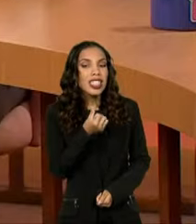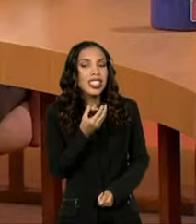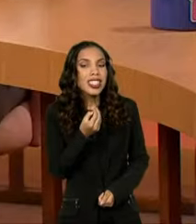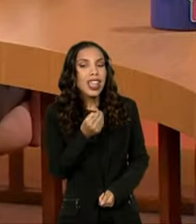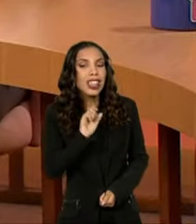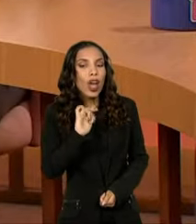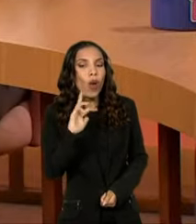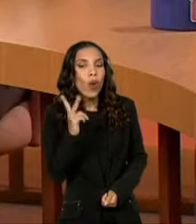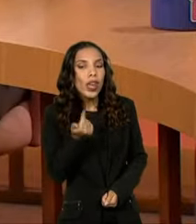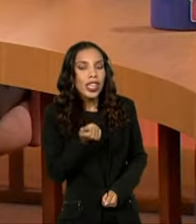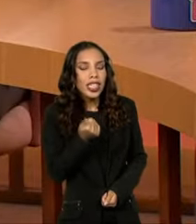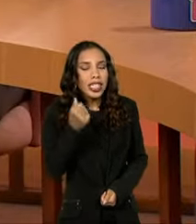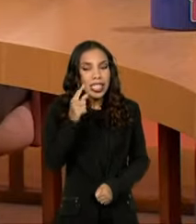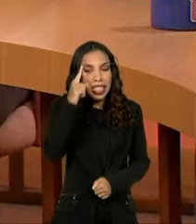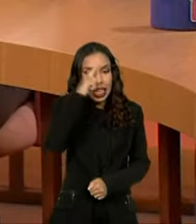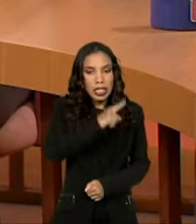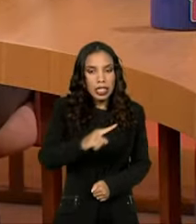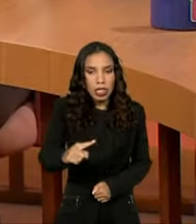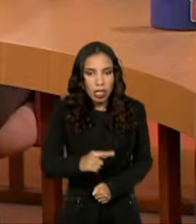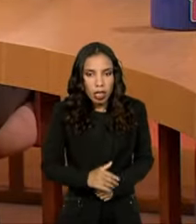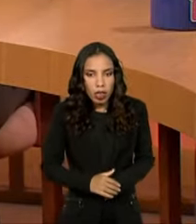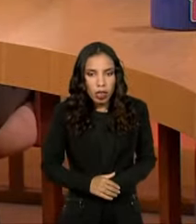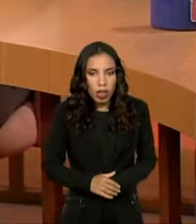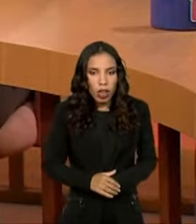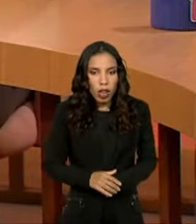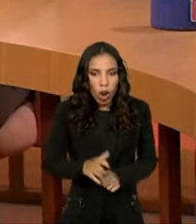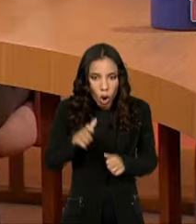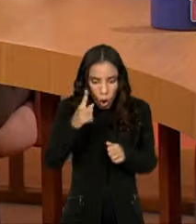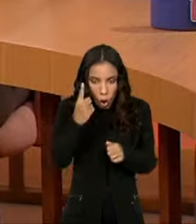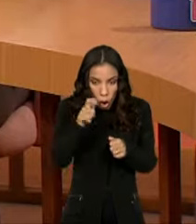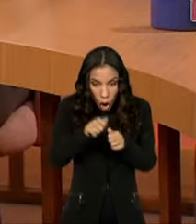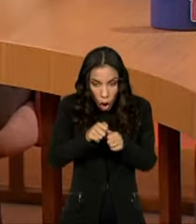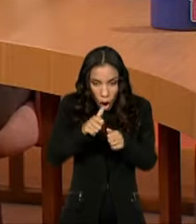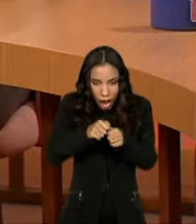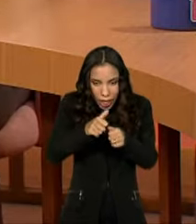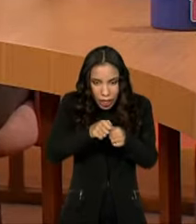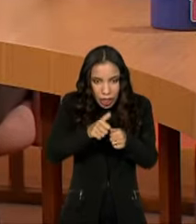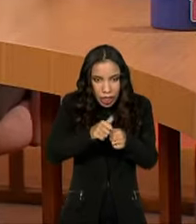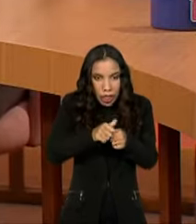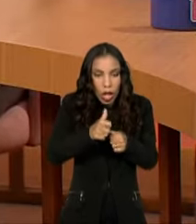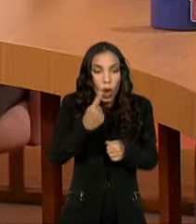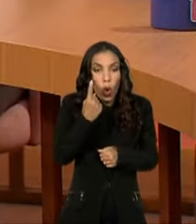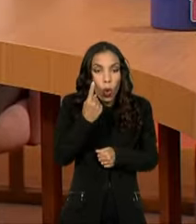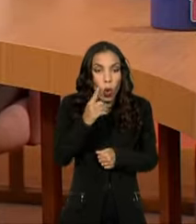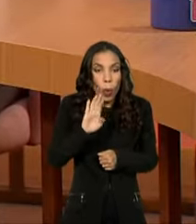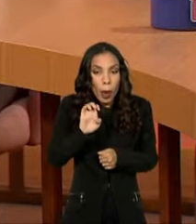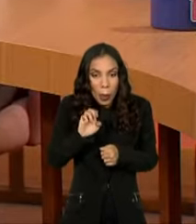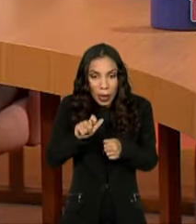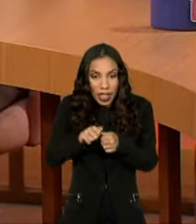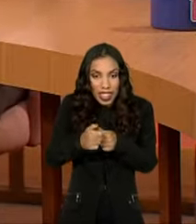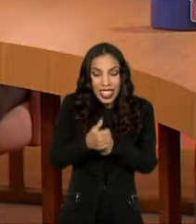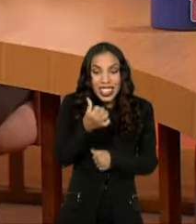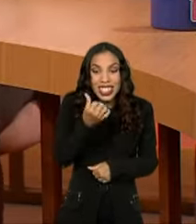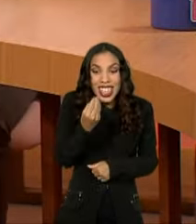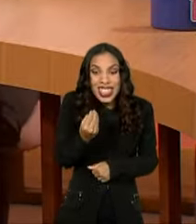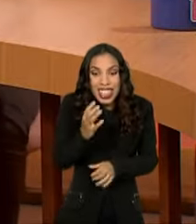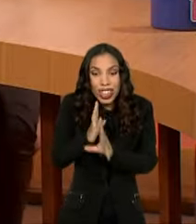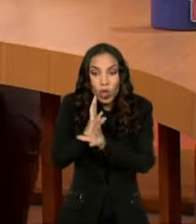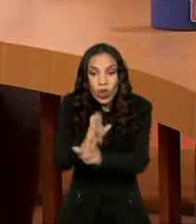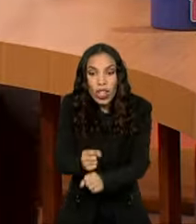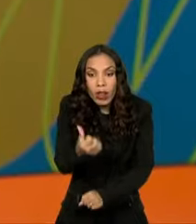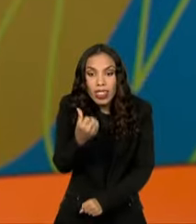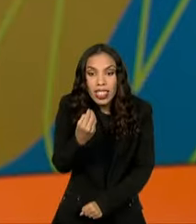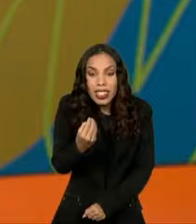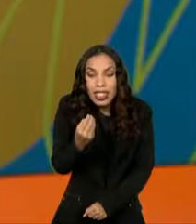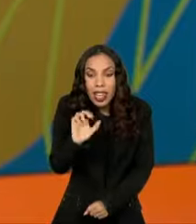É 60 isso. Unhas por semana. Aí corta uma para você ver. É, devagarinho de um bebê. Aí vai cortar 60, né? O que eu